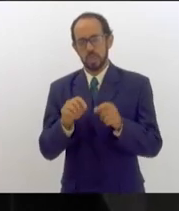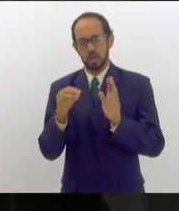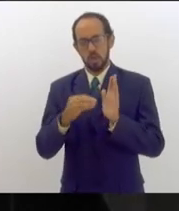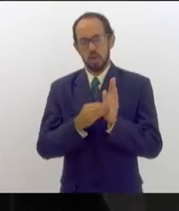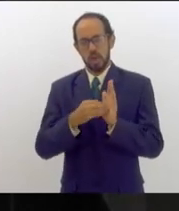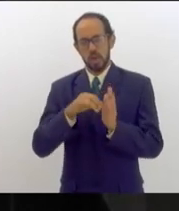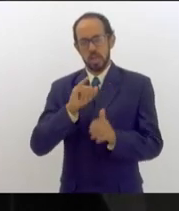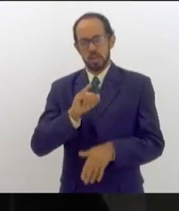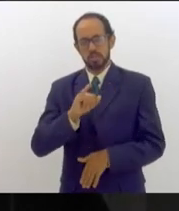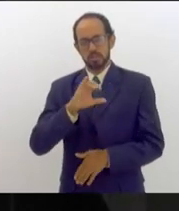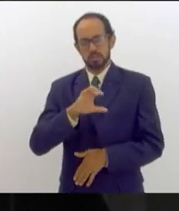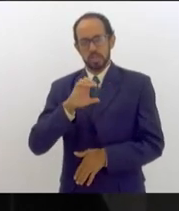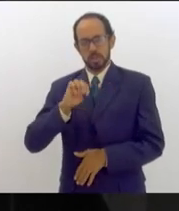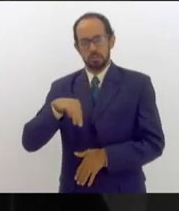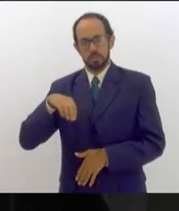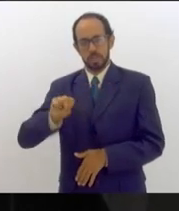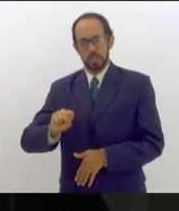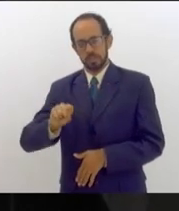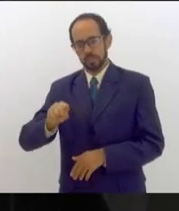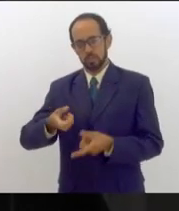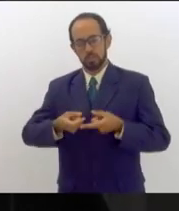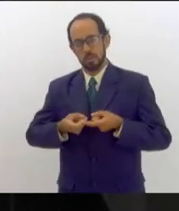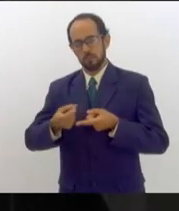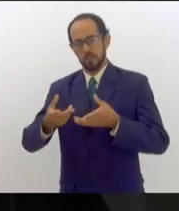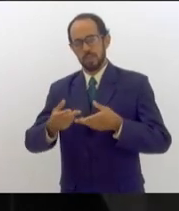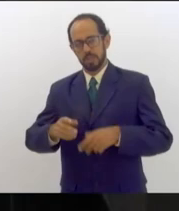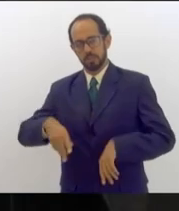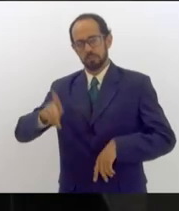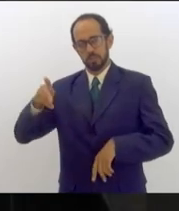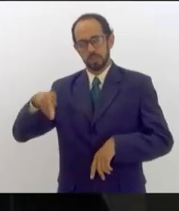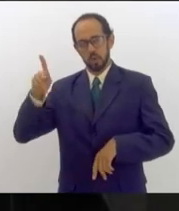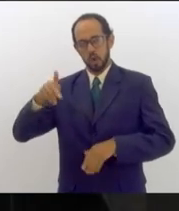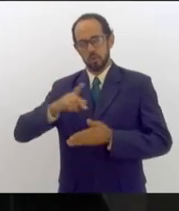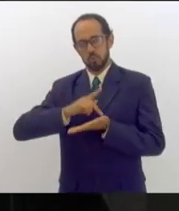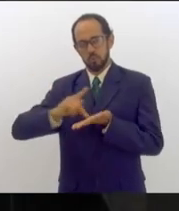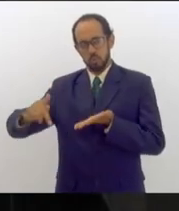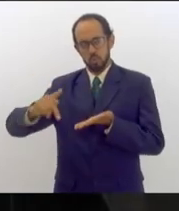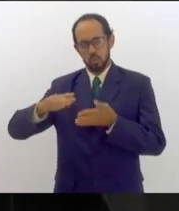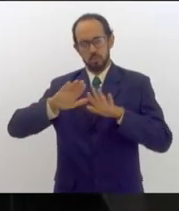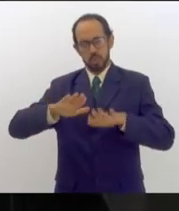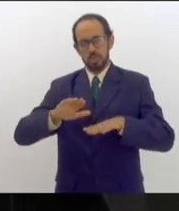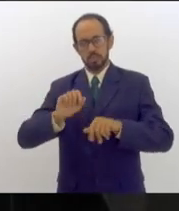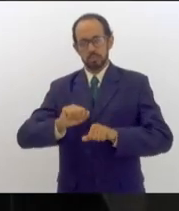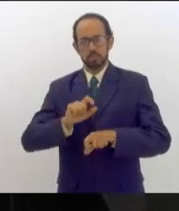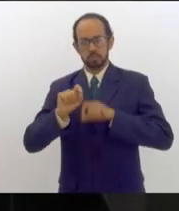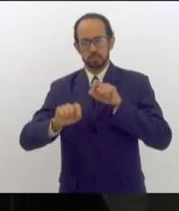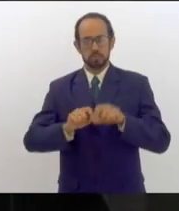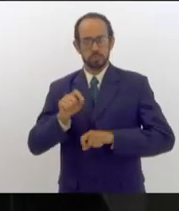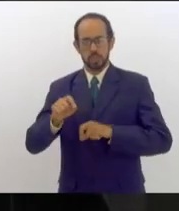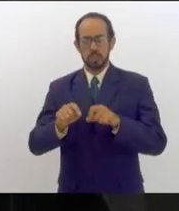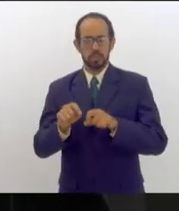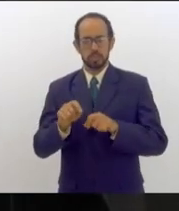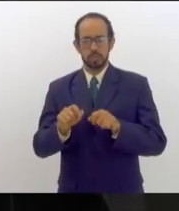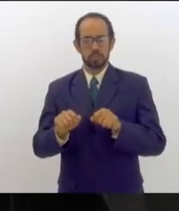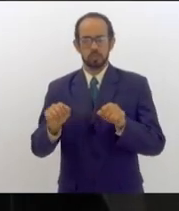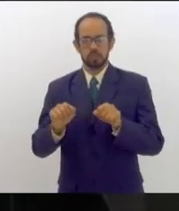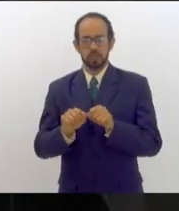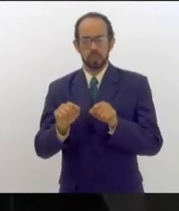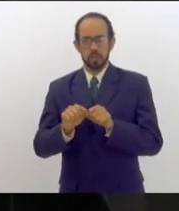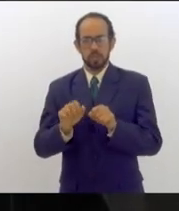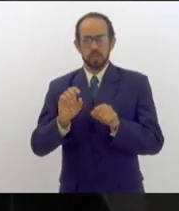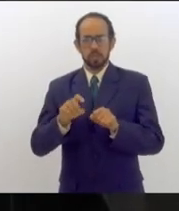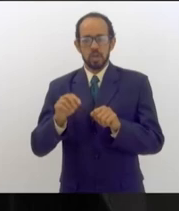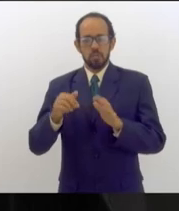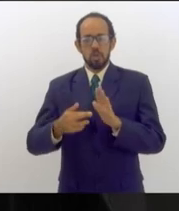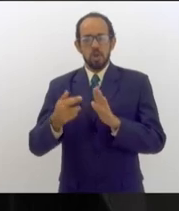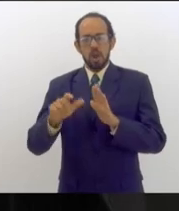ICMS sobre exportação de petróleo mães que só se aplicaria função de lei regulamentar